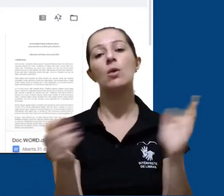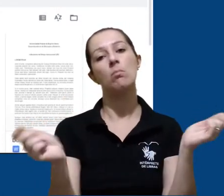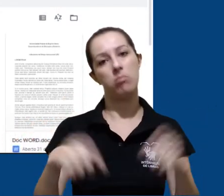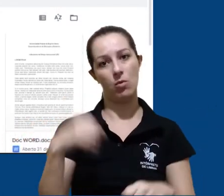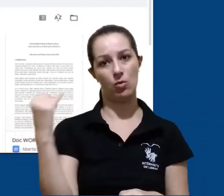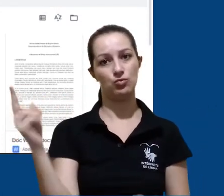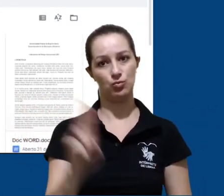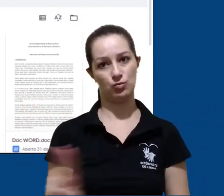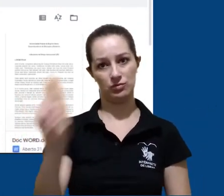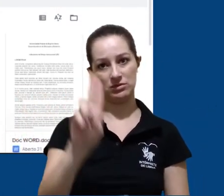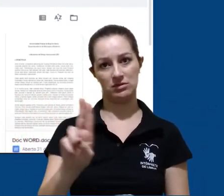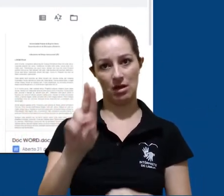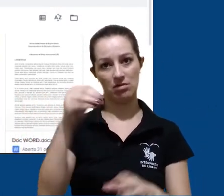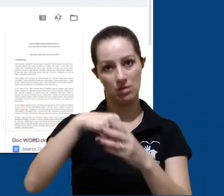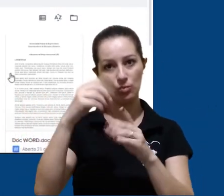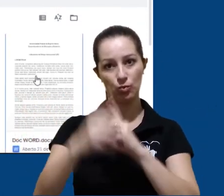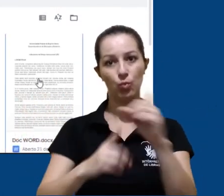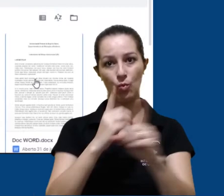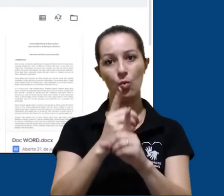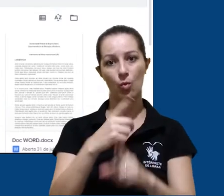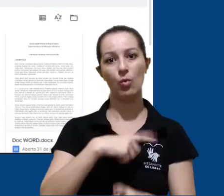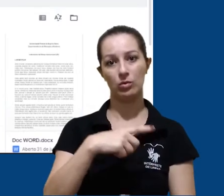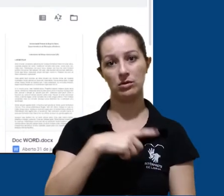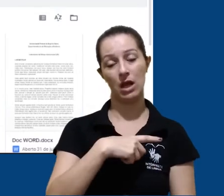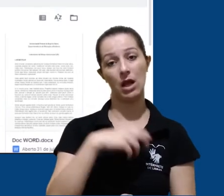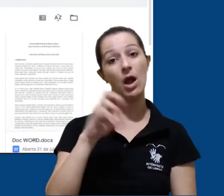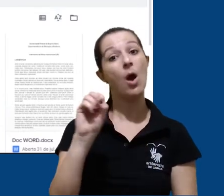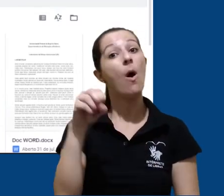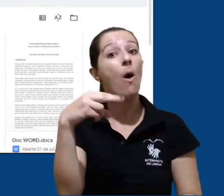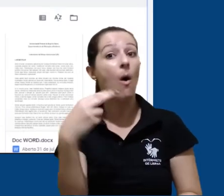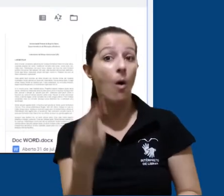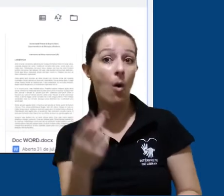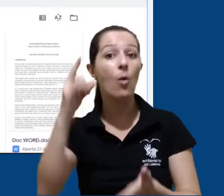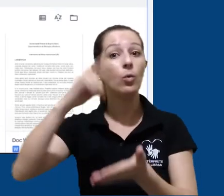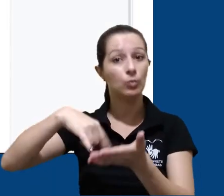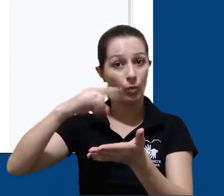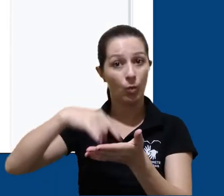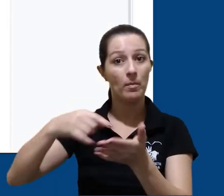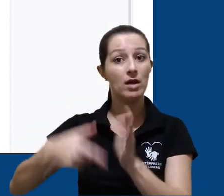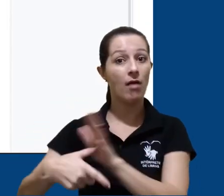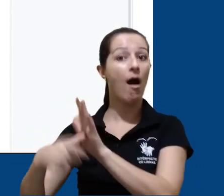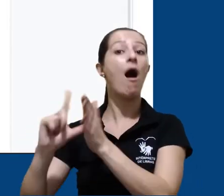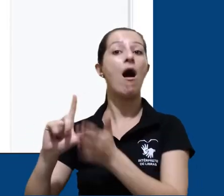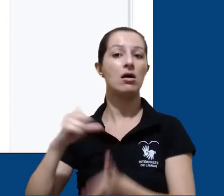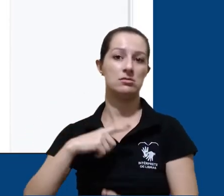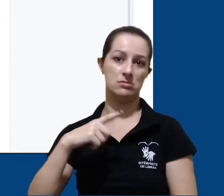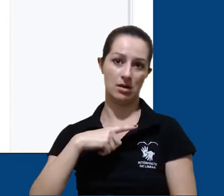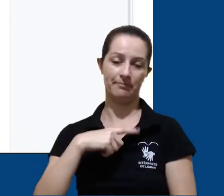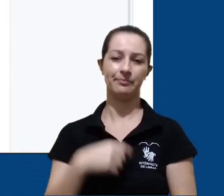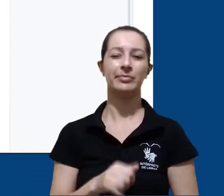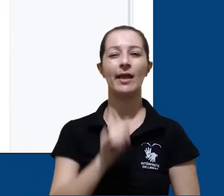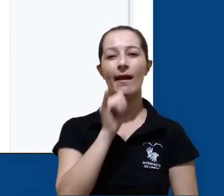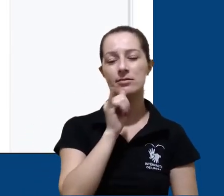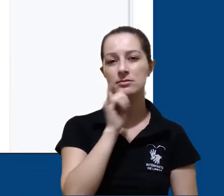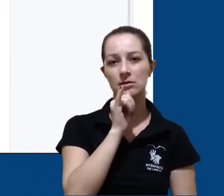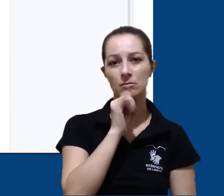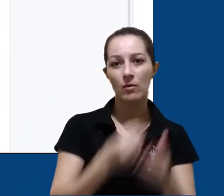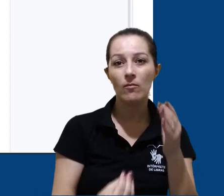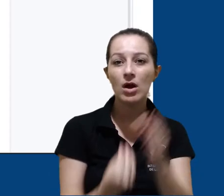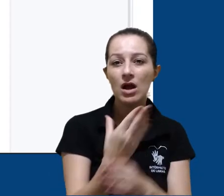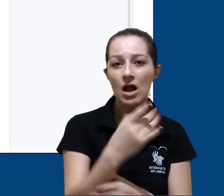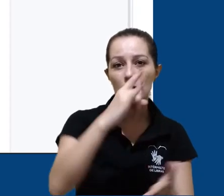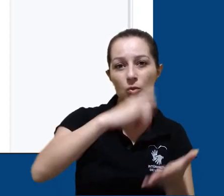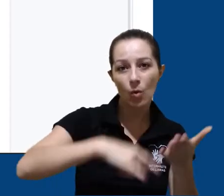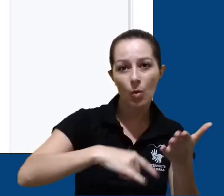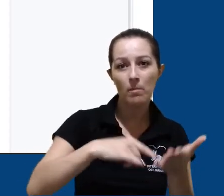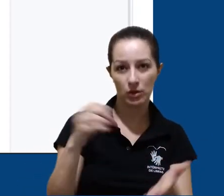podemos também acessar documentos que nós já criamos anteriormente vou criar um documento novo ao abrir o documento temos uma folha em